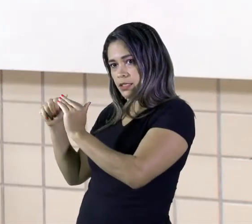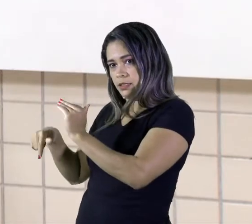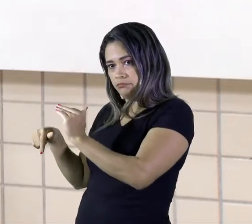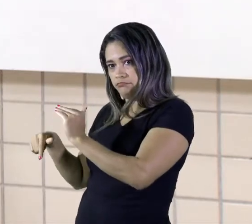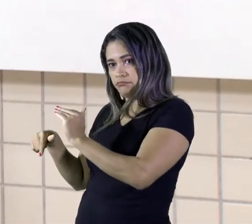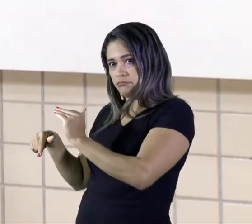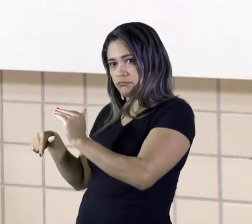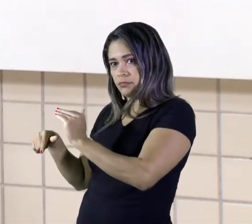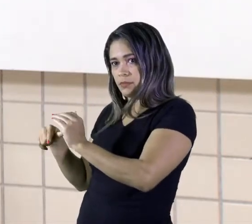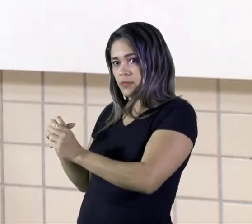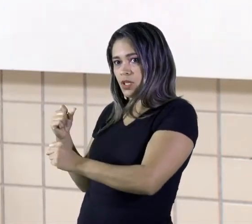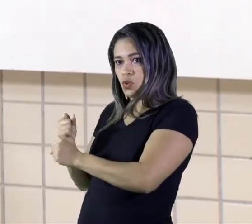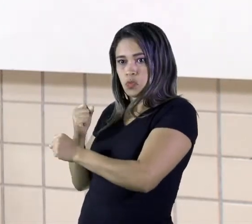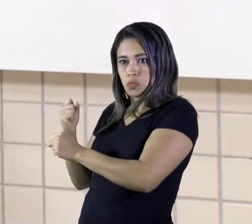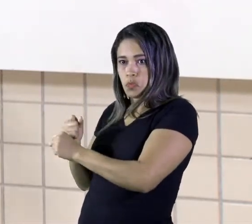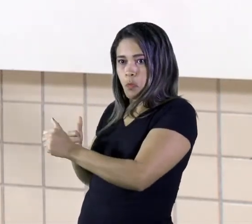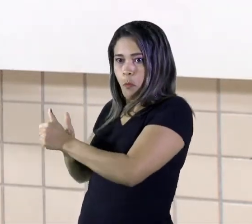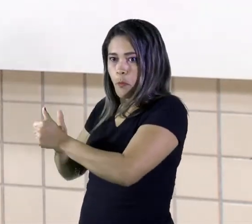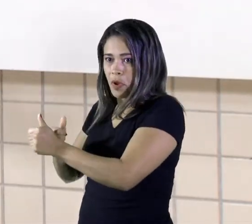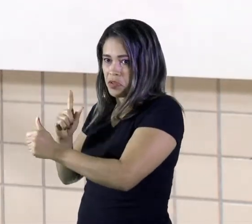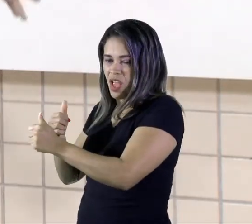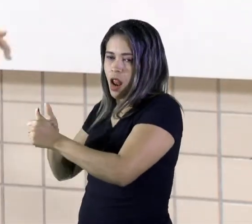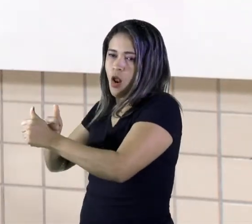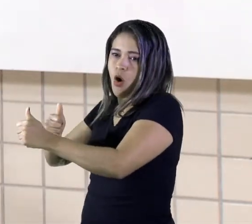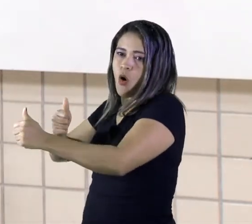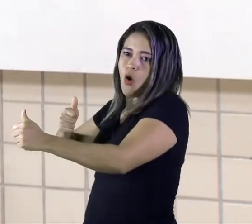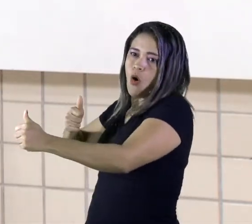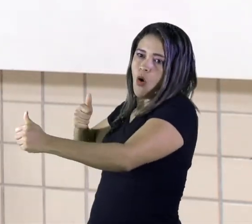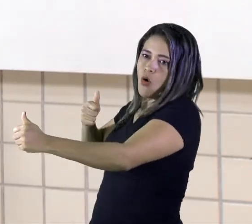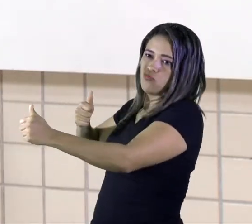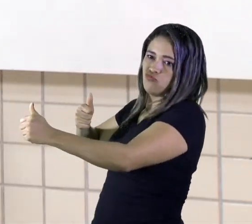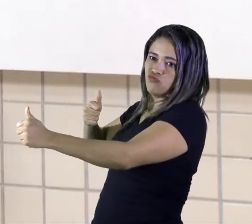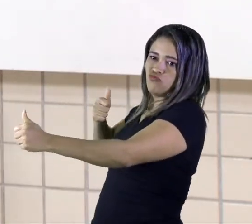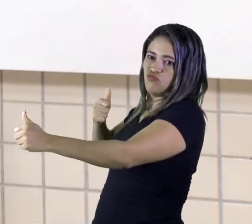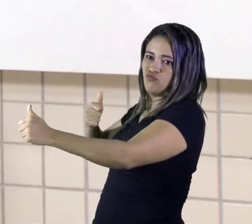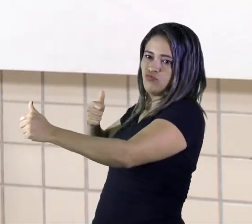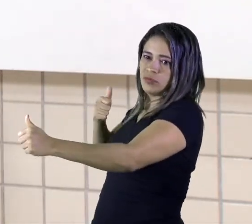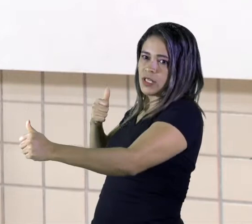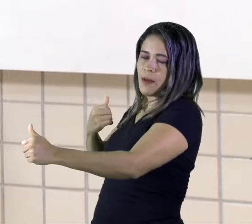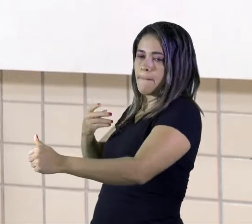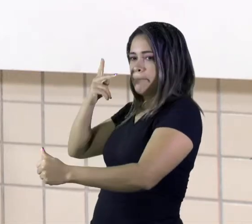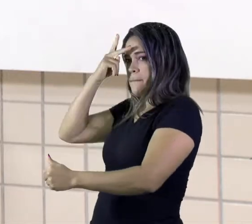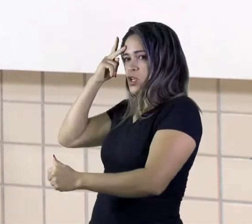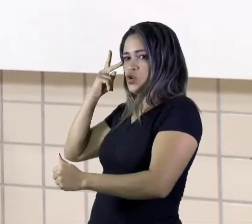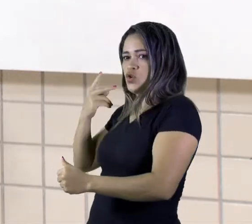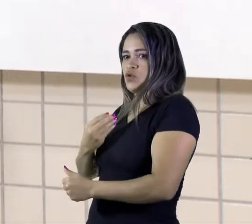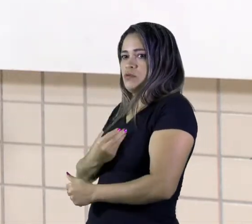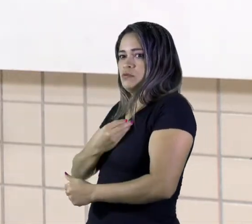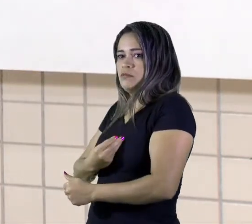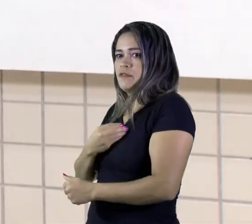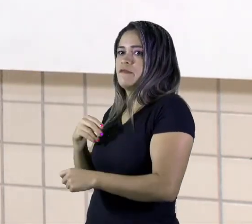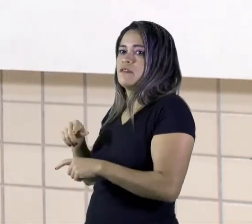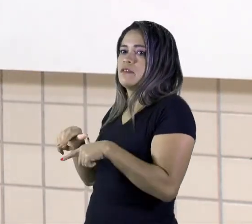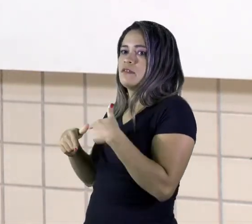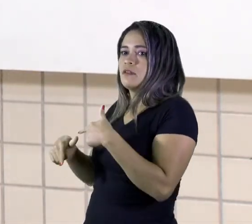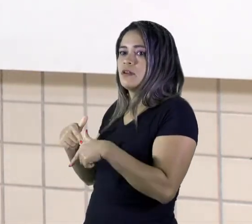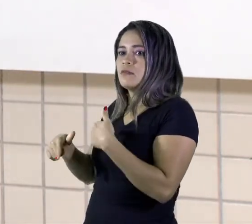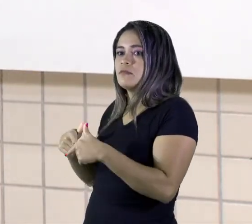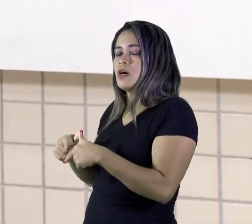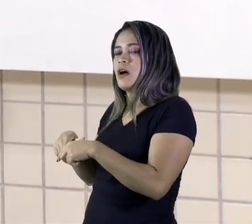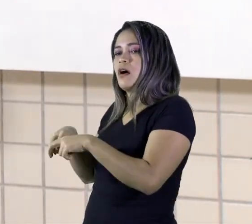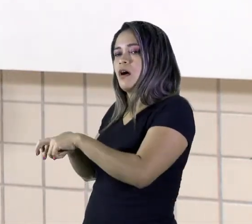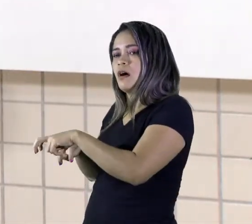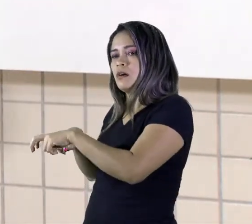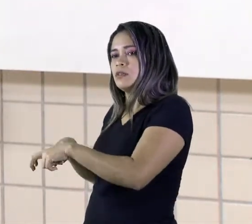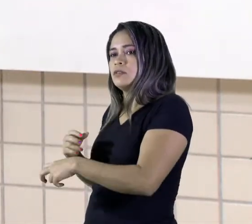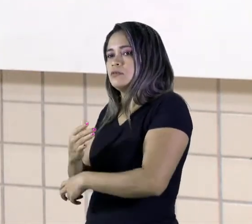são construídas perto uma das outras, são bem distantes. A maioria das pessoas vive em comunidade rural, trabalha cuidando da lavoura